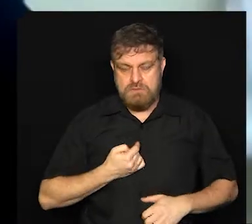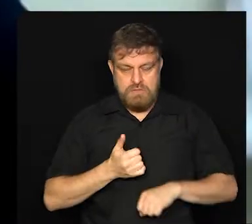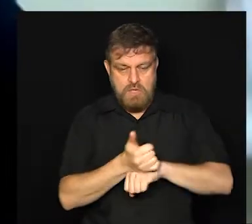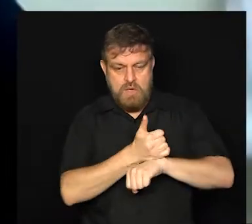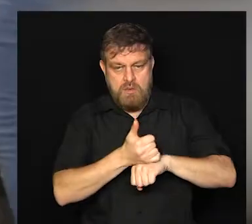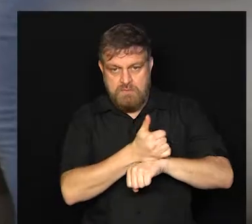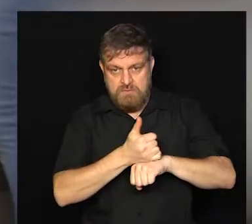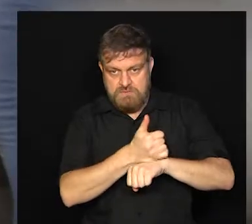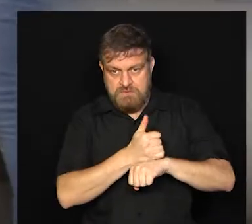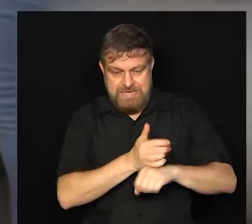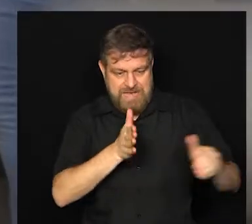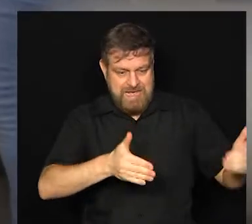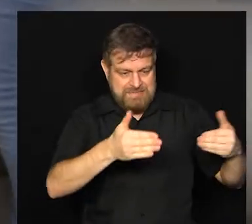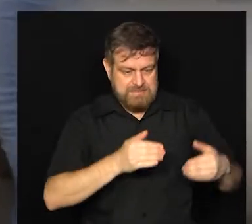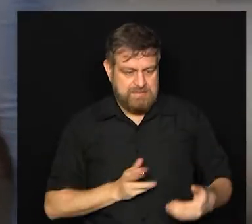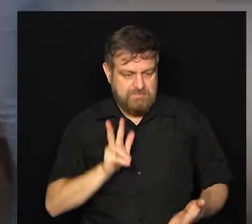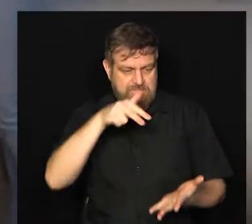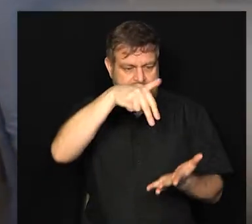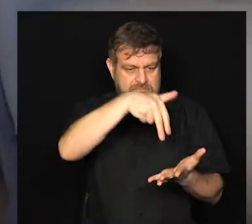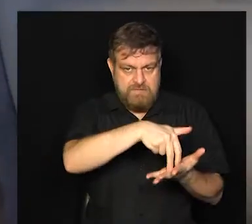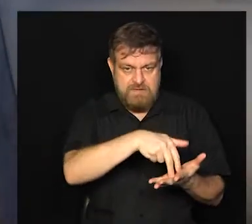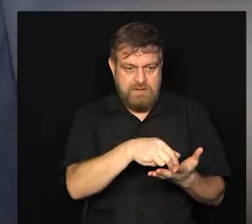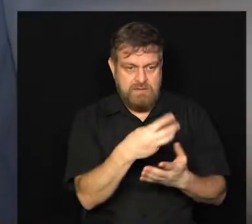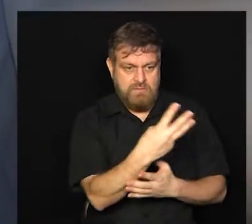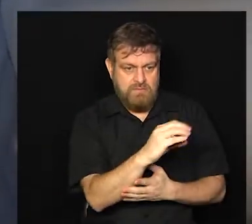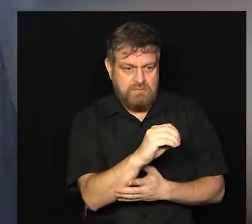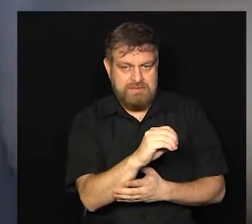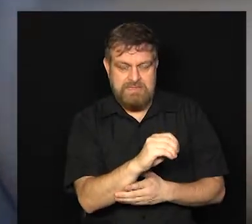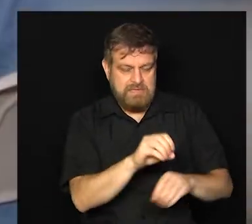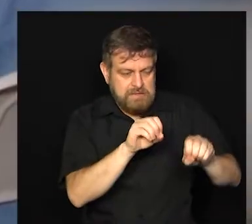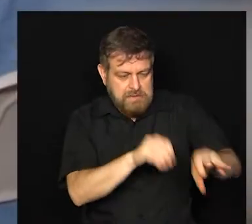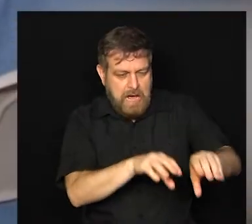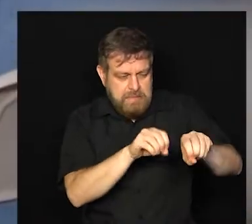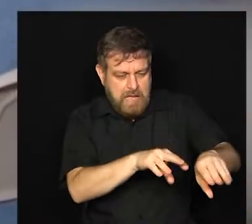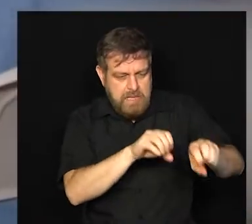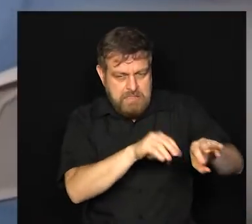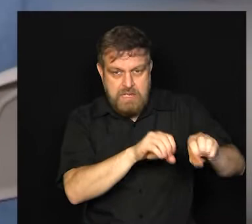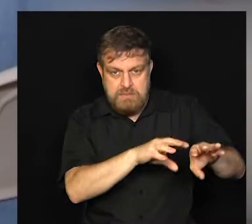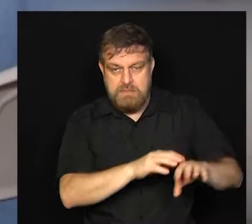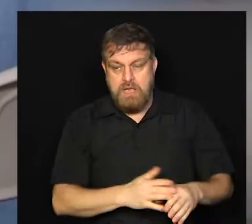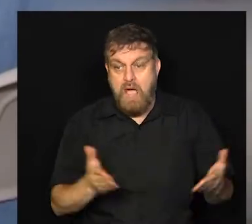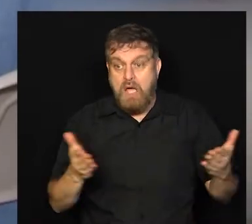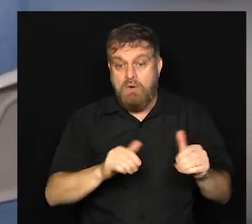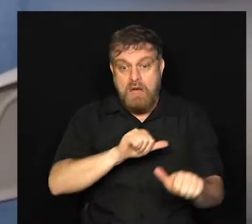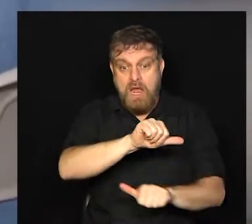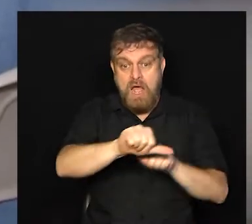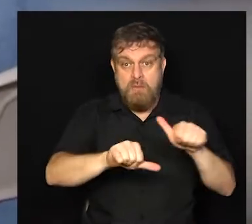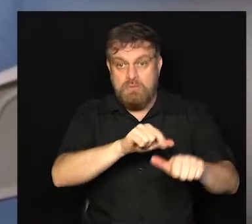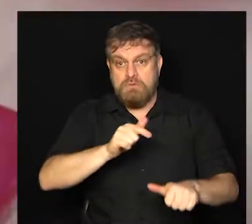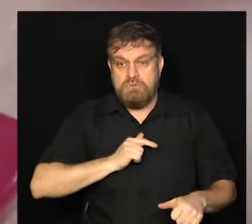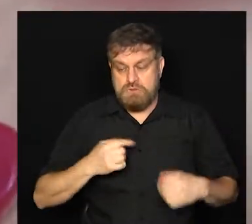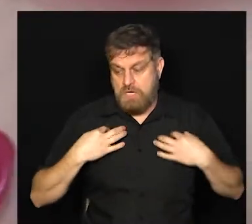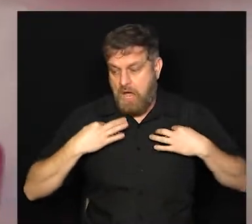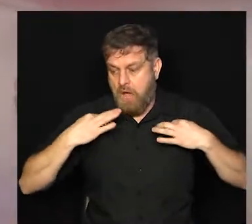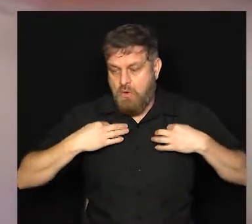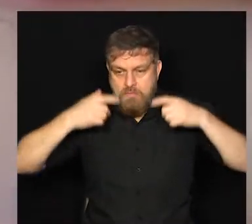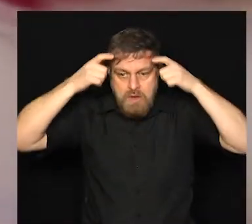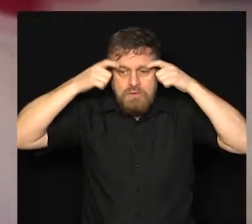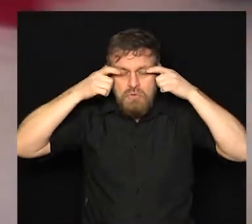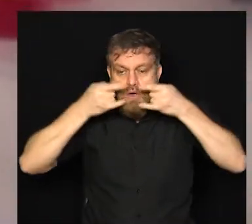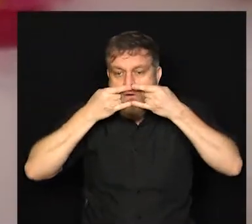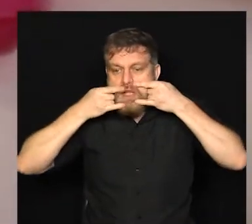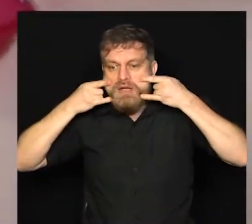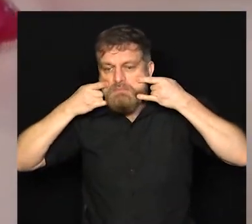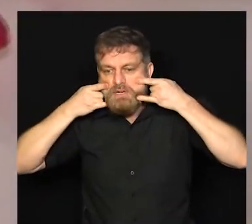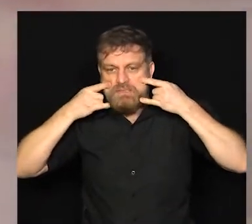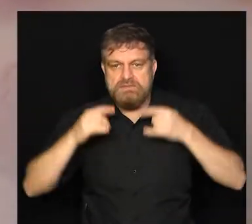antes iam para a sala com 30 crianças, né, para desenvolver um trabalho, passaram a usar o avental, a touca, a